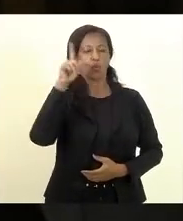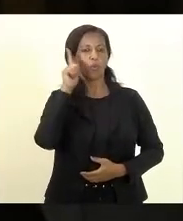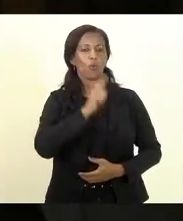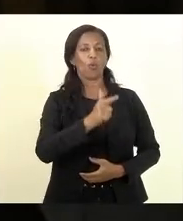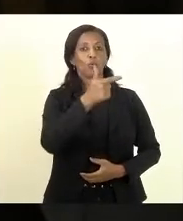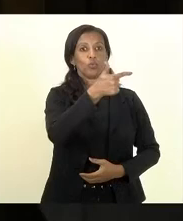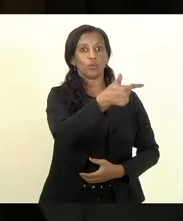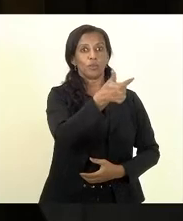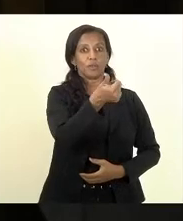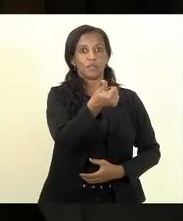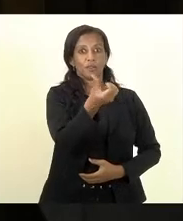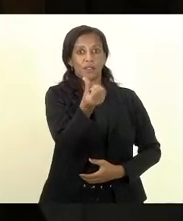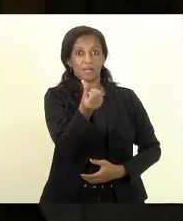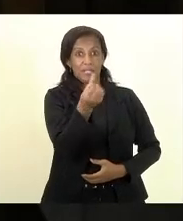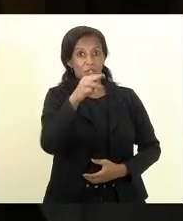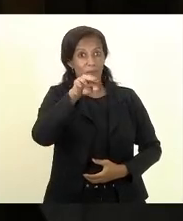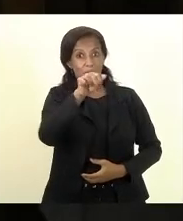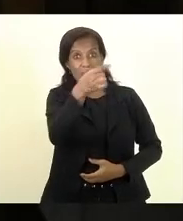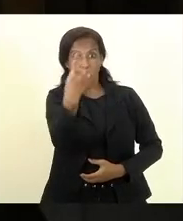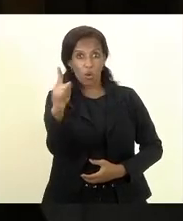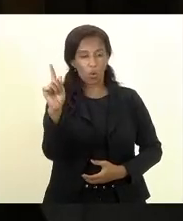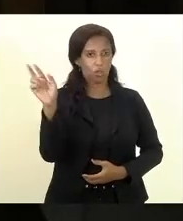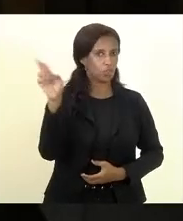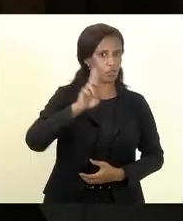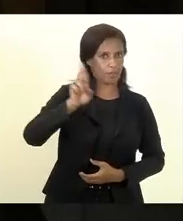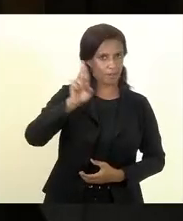milhões de reais.